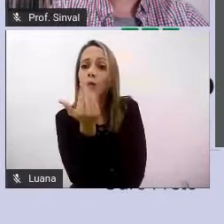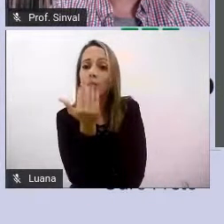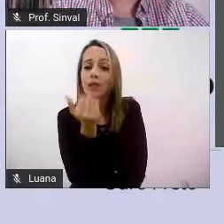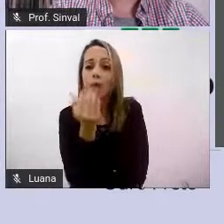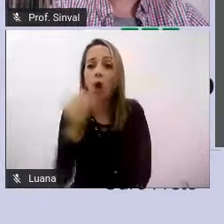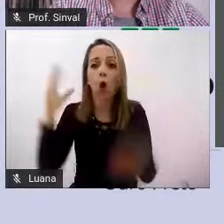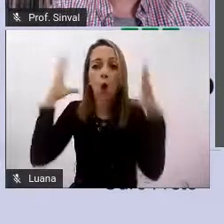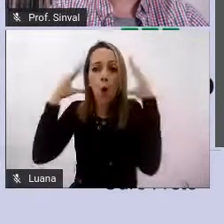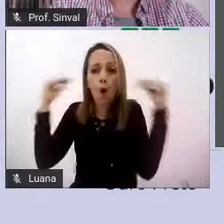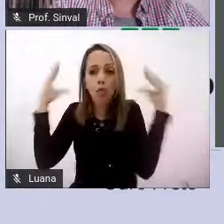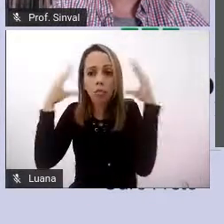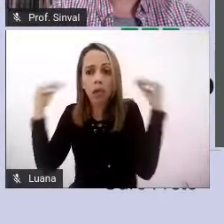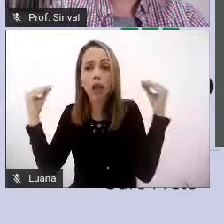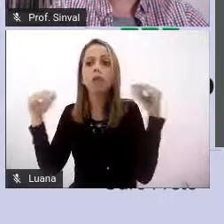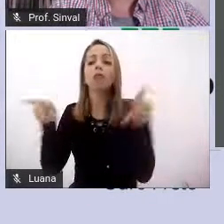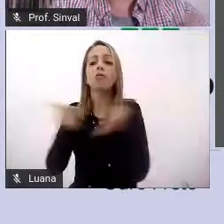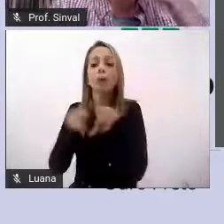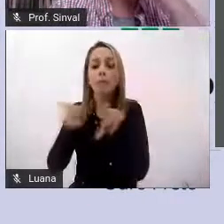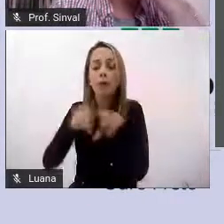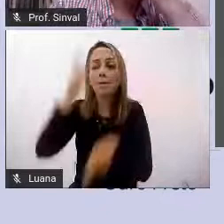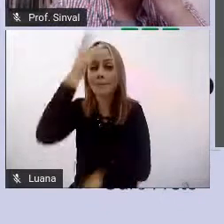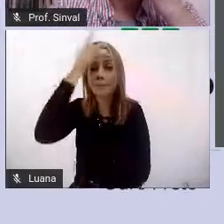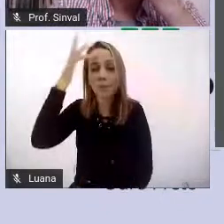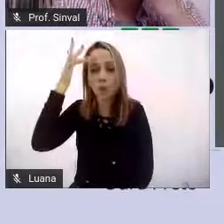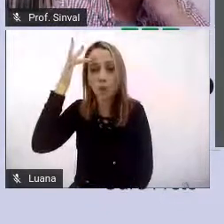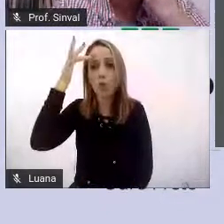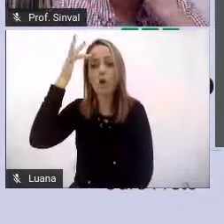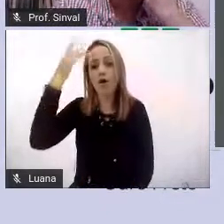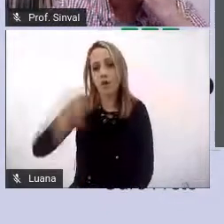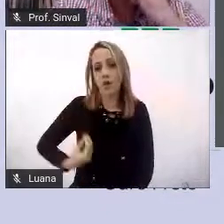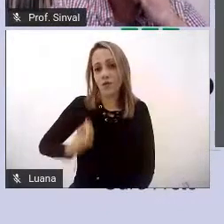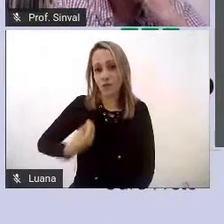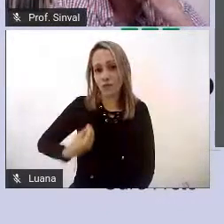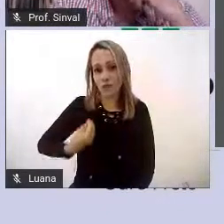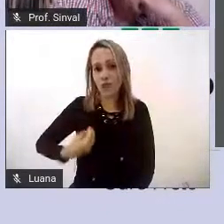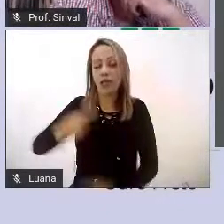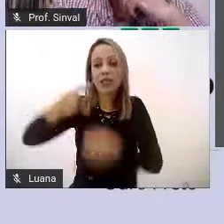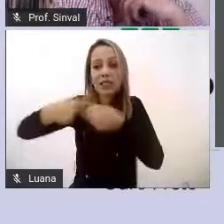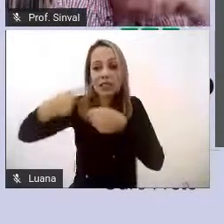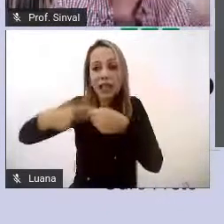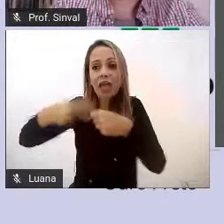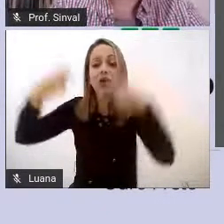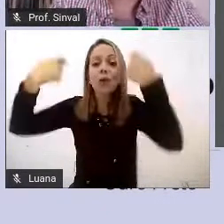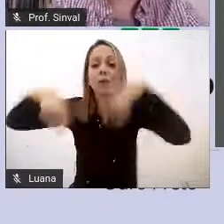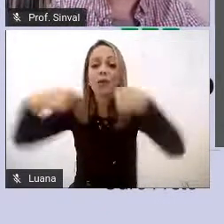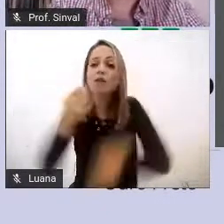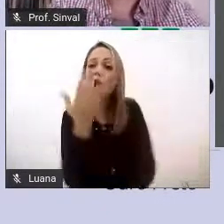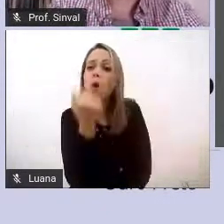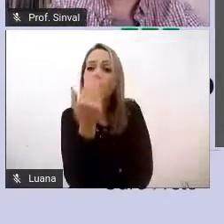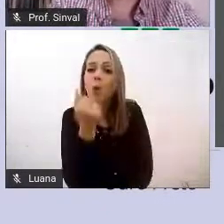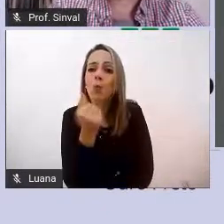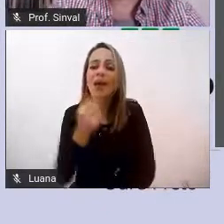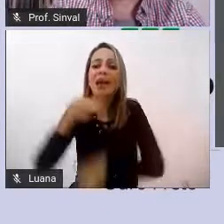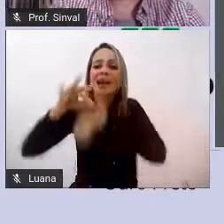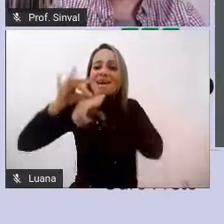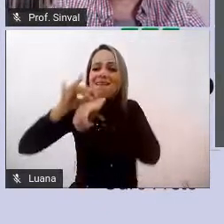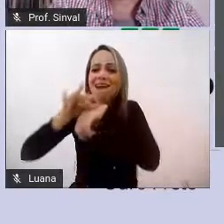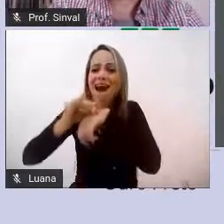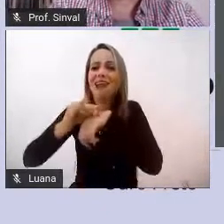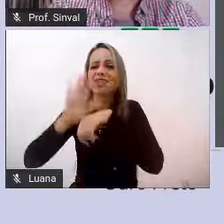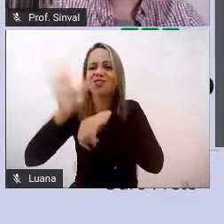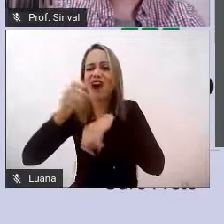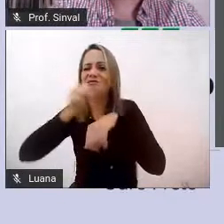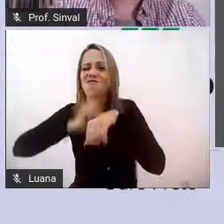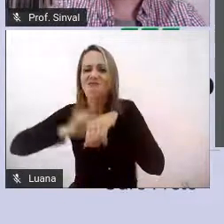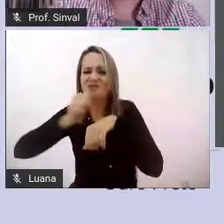quanto os moradores das cidades ocupadas, se veem obrigados a comer comida estragada, carne estragada, cevada e ervilhas